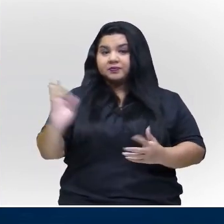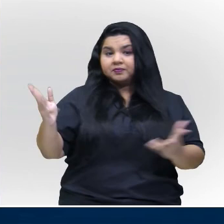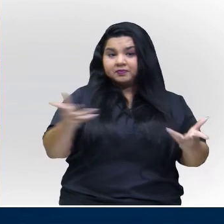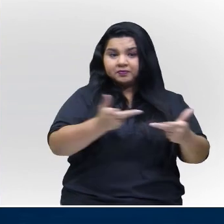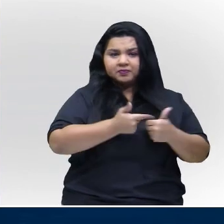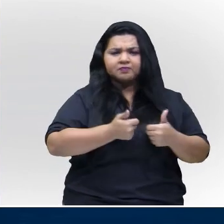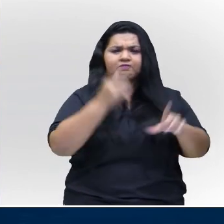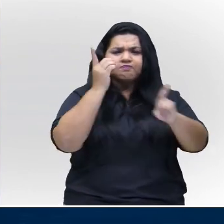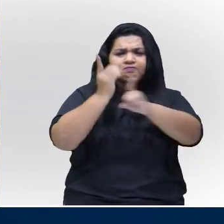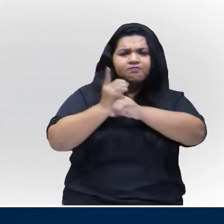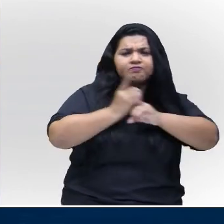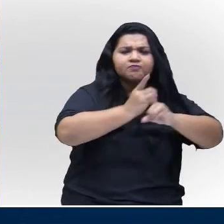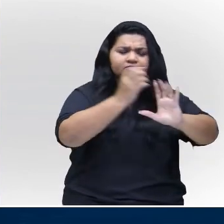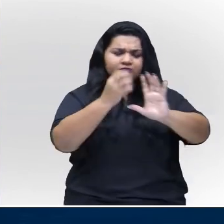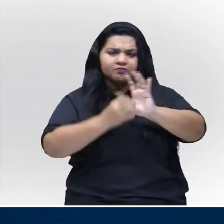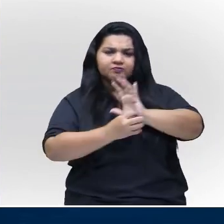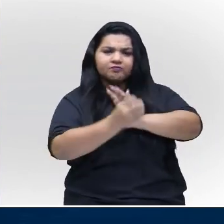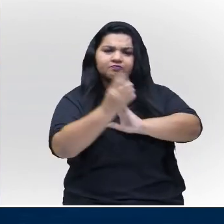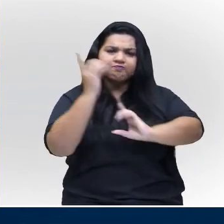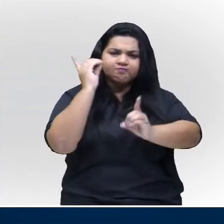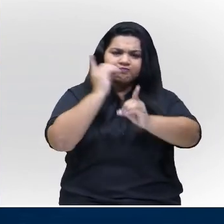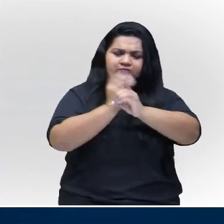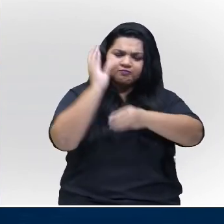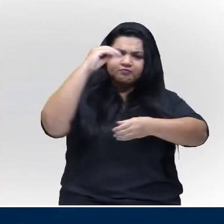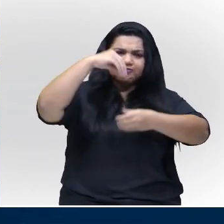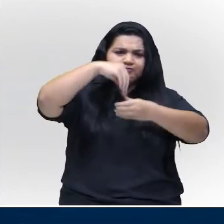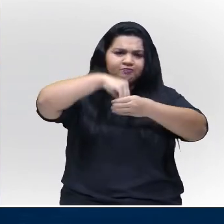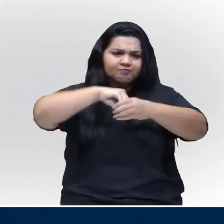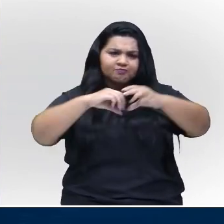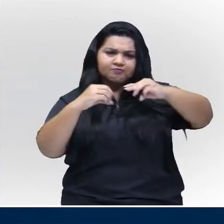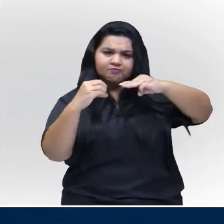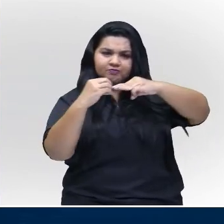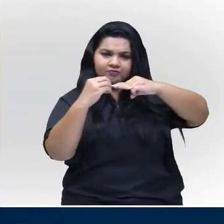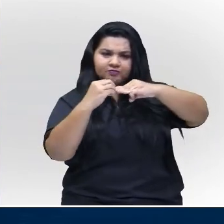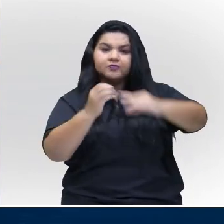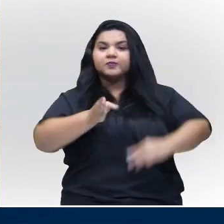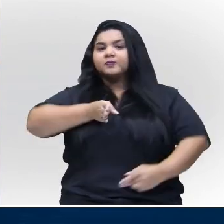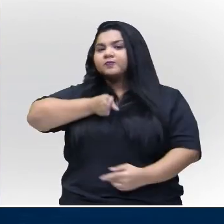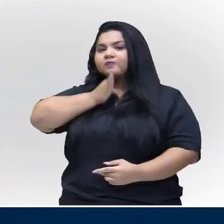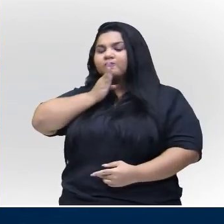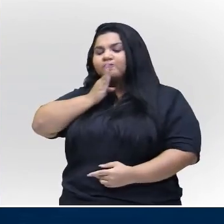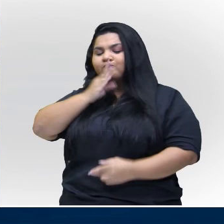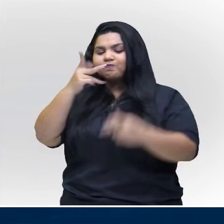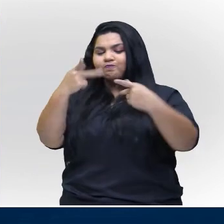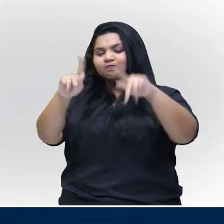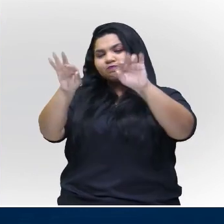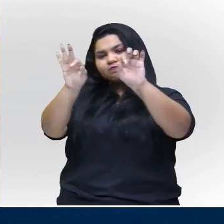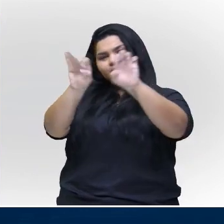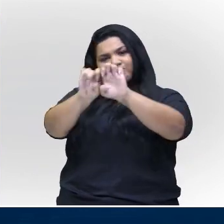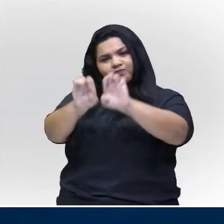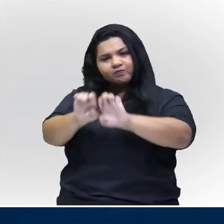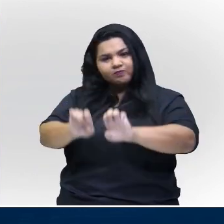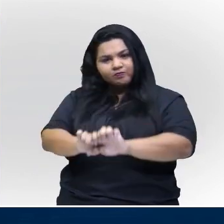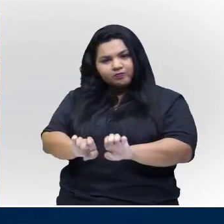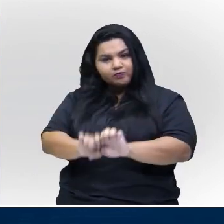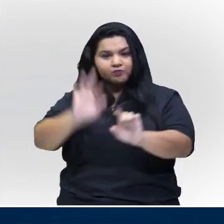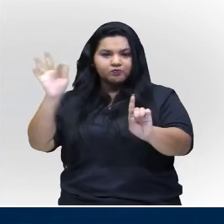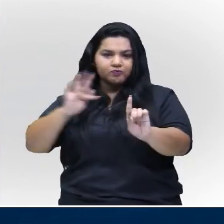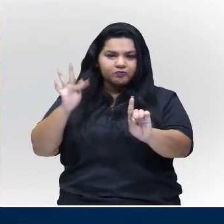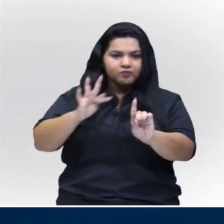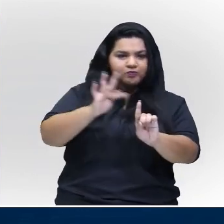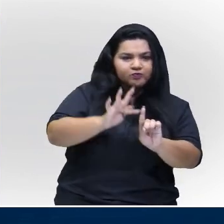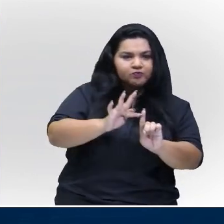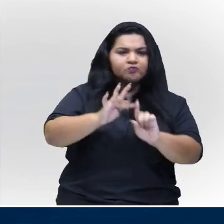Habilidade: identificar as organelas encontradas no interior das células e conhecer suas